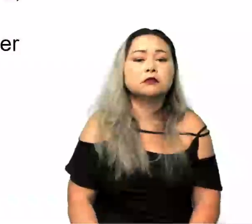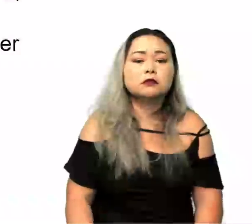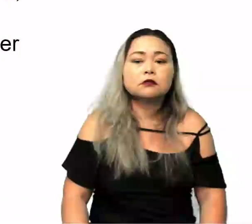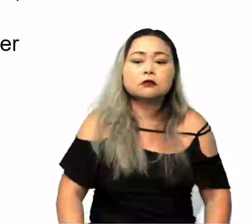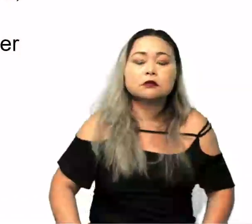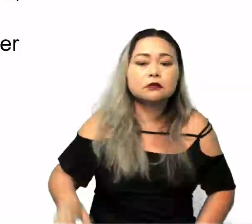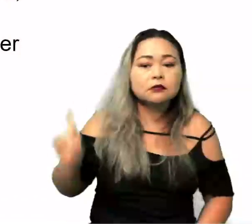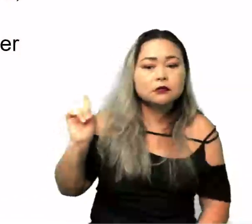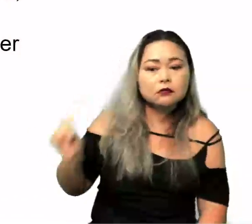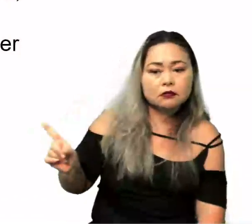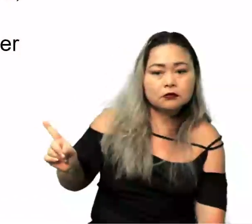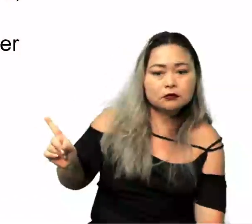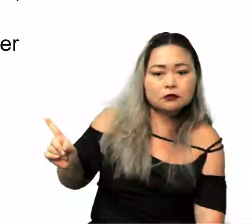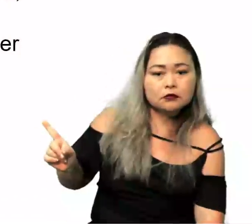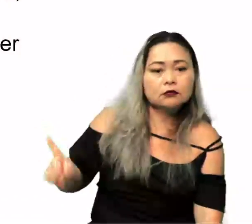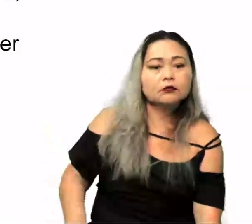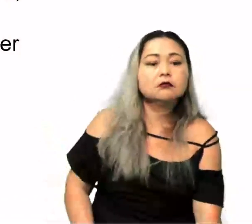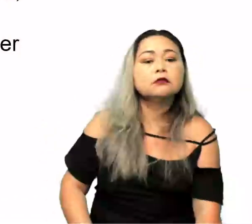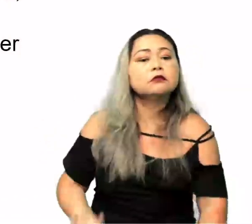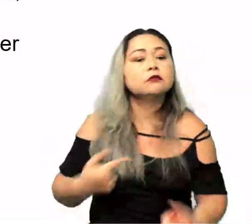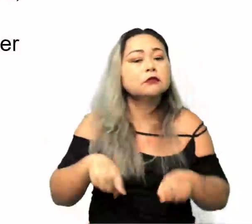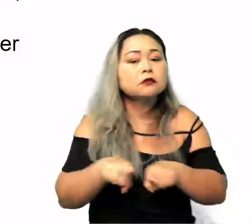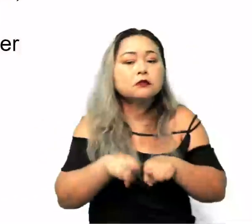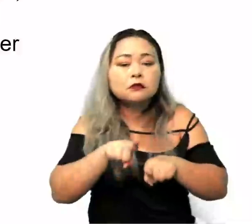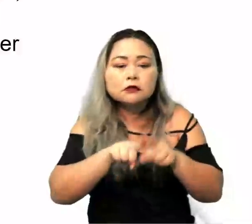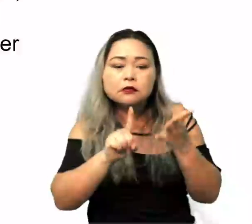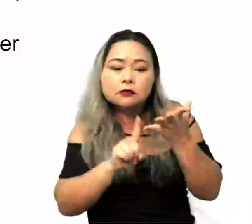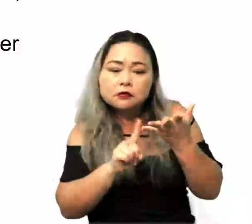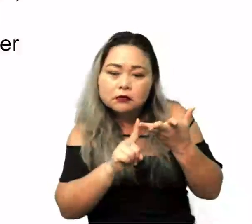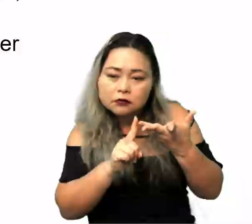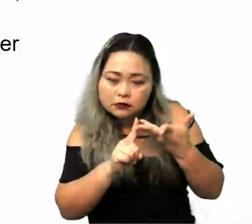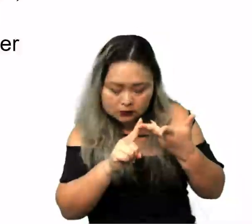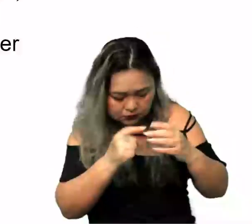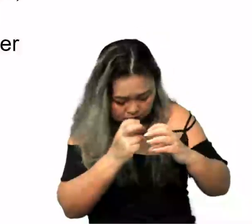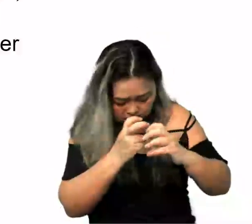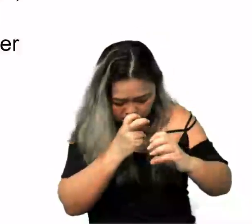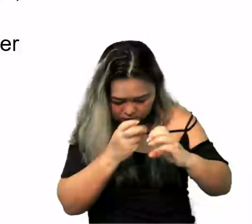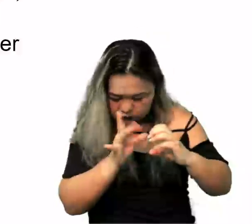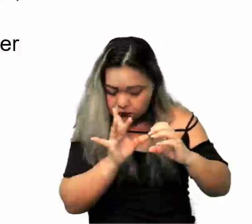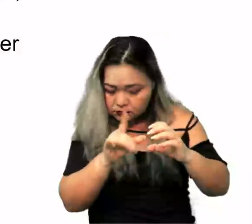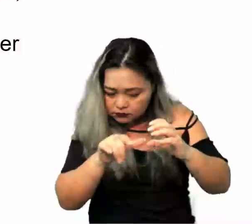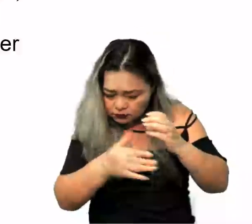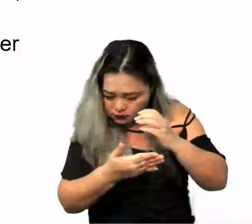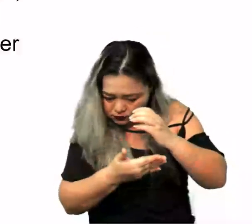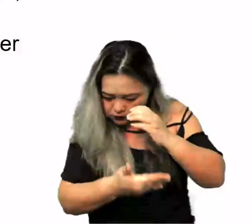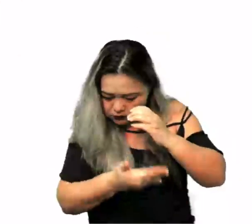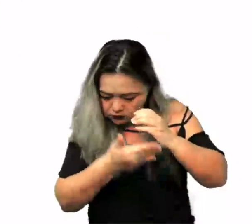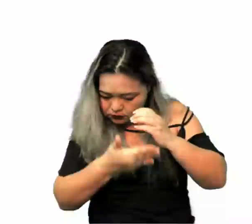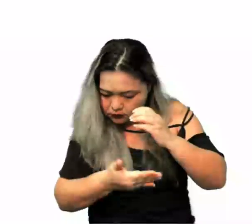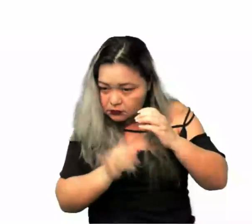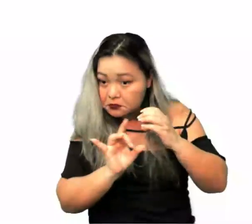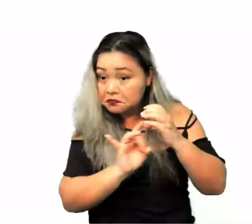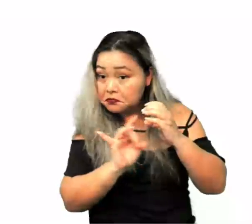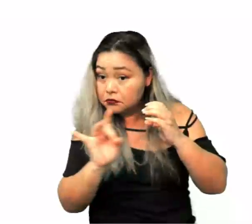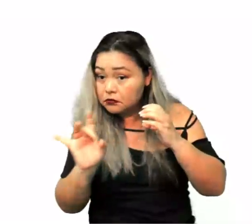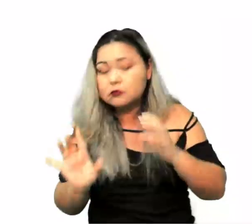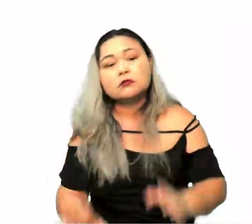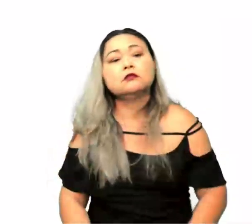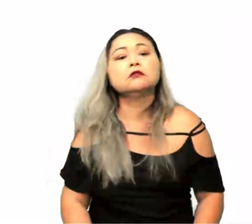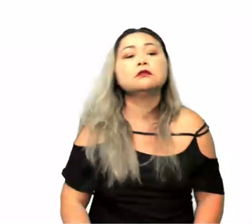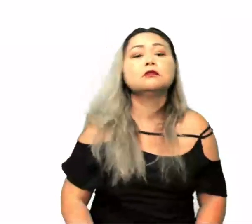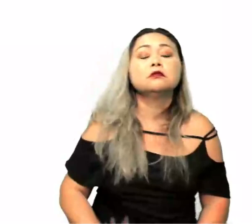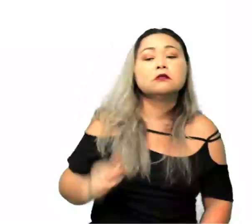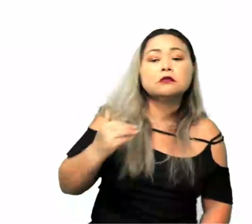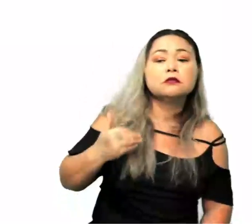aí na sequência. Também desenvolveu uma série de microscópios e lentes especiais, entre outras contribuições. Ok.